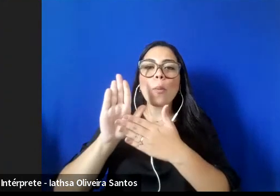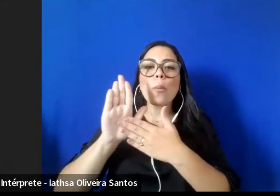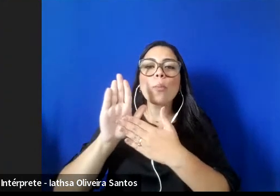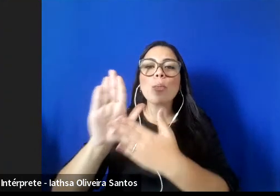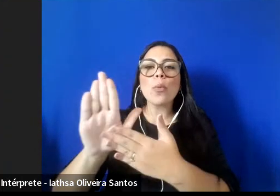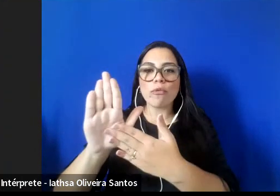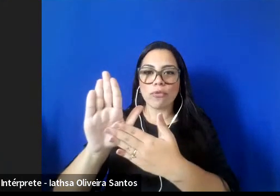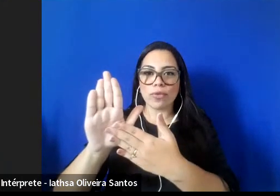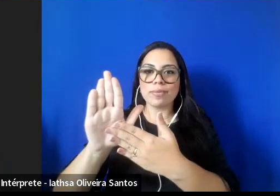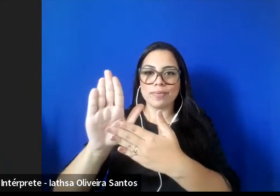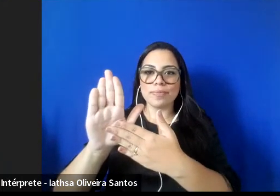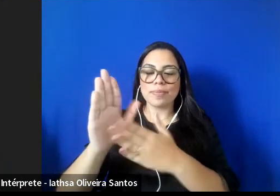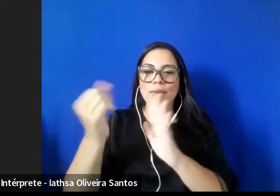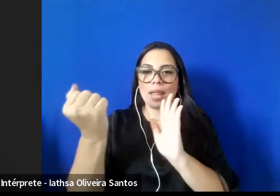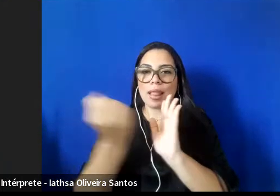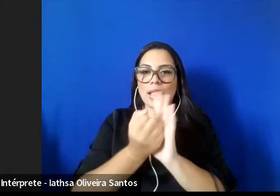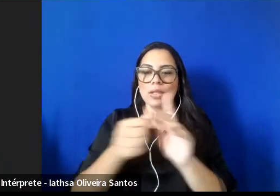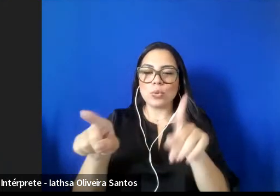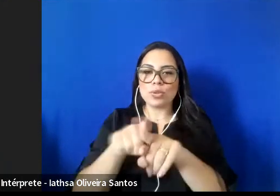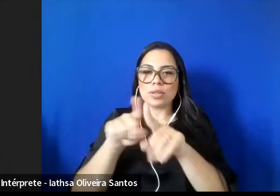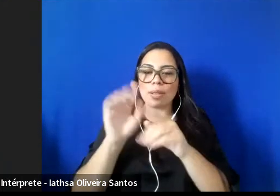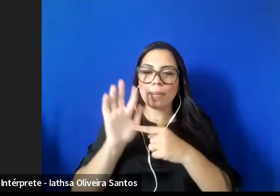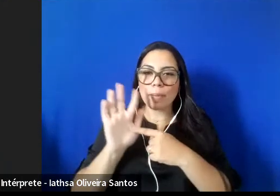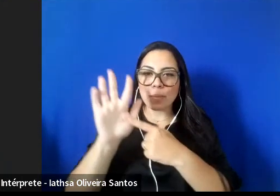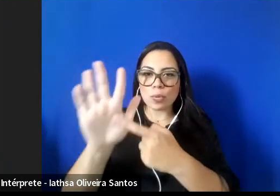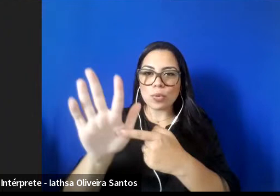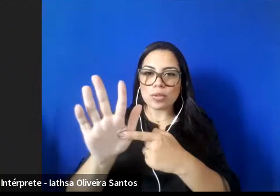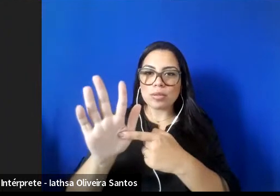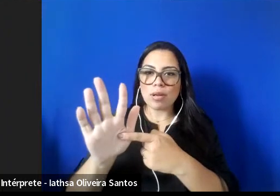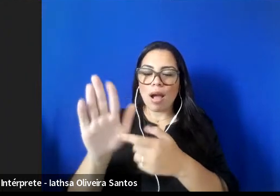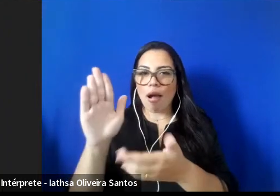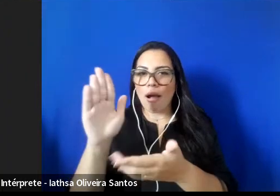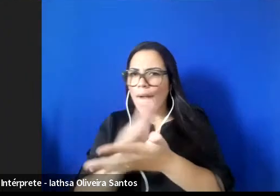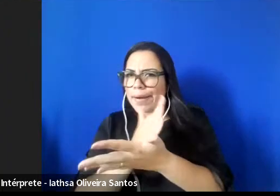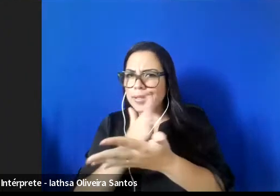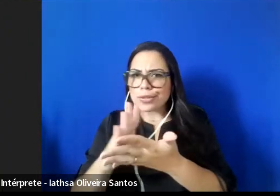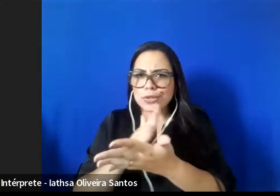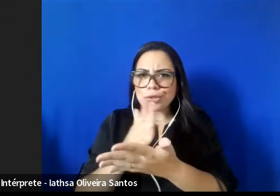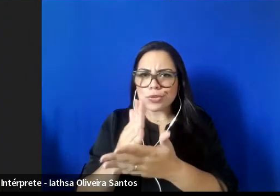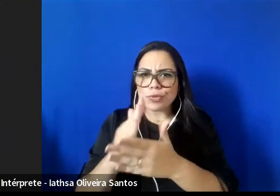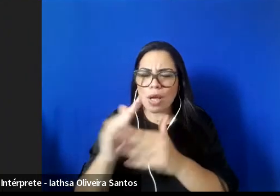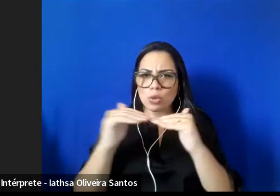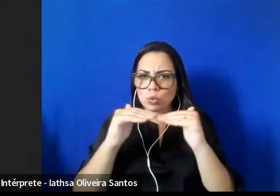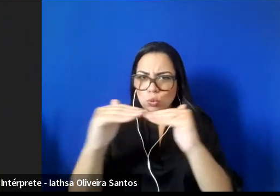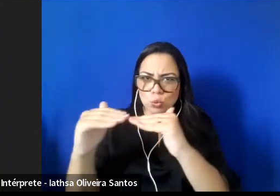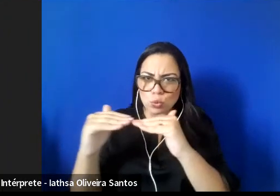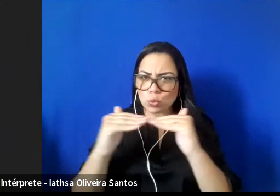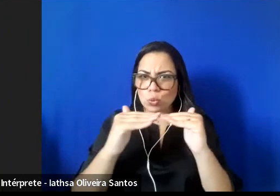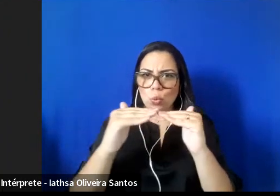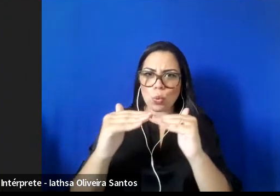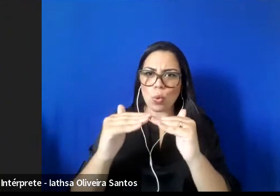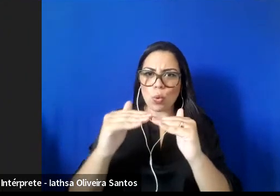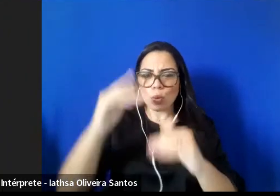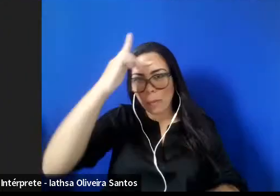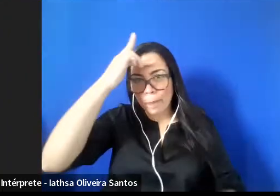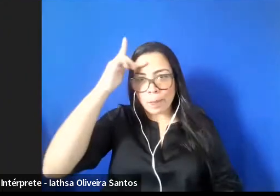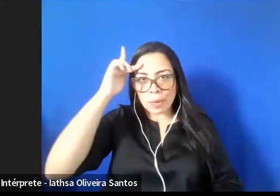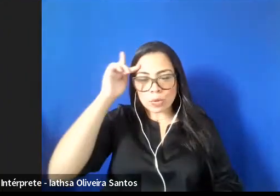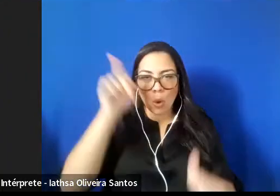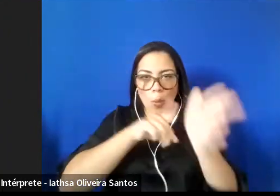é referendado por esses dados. E nem sempre eles estão em sintonia com o que o pesquisador pensa que é.